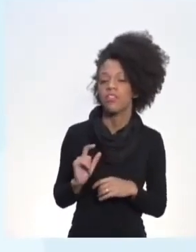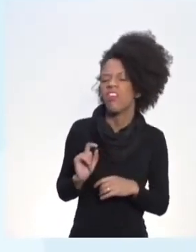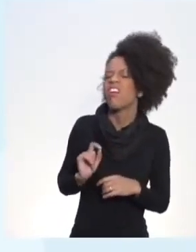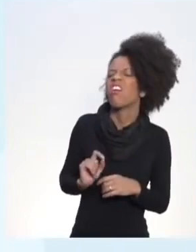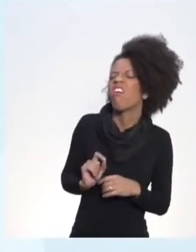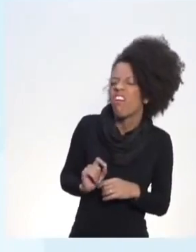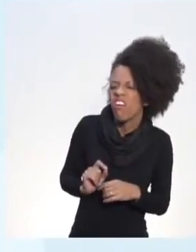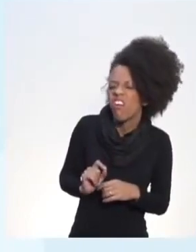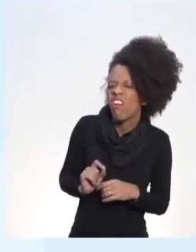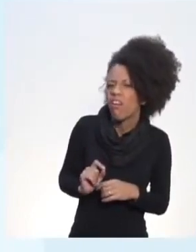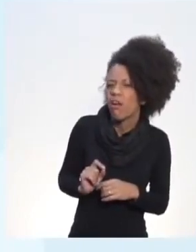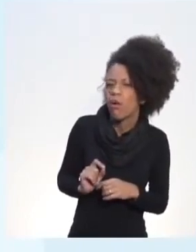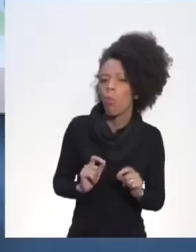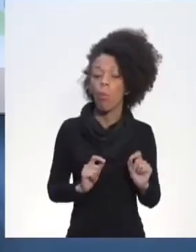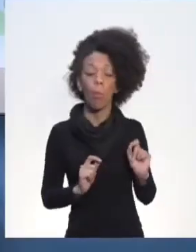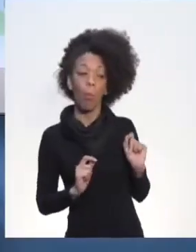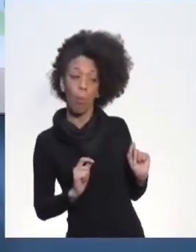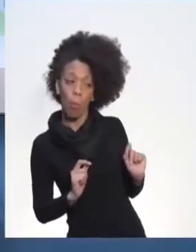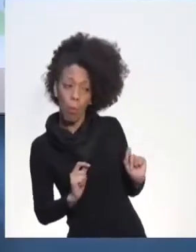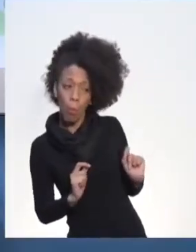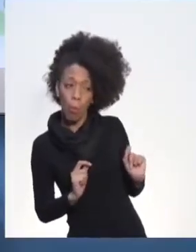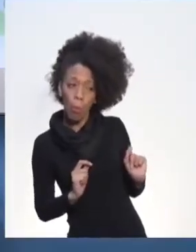que. Tem o quê?